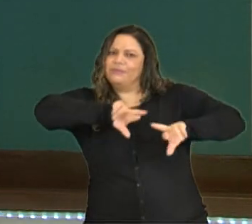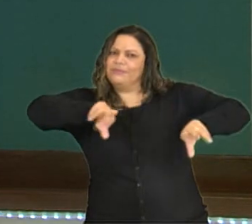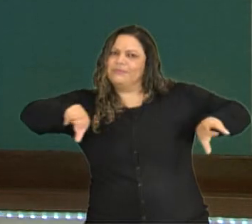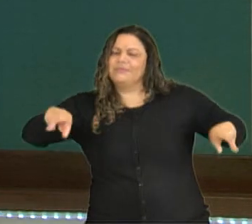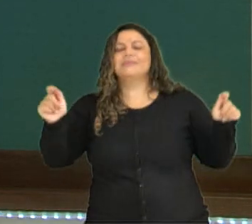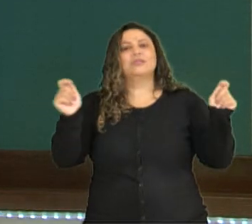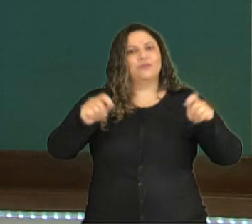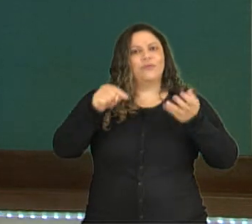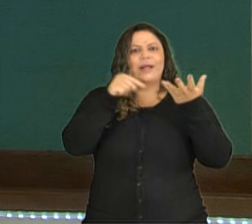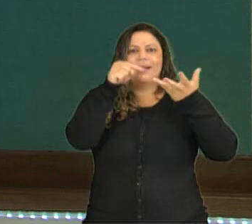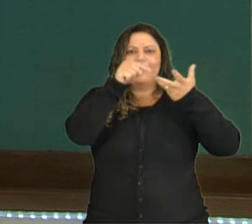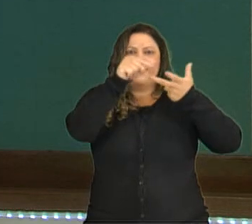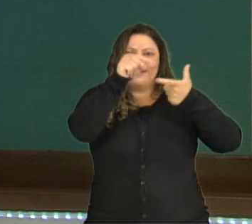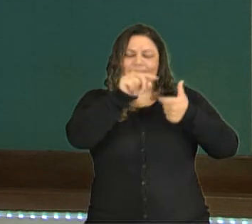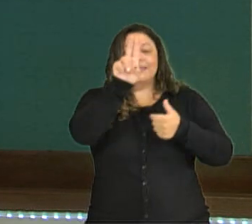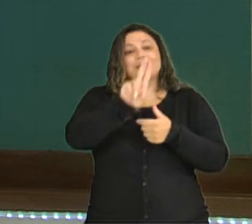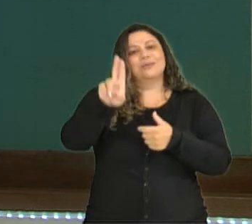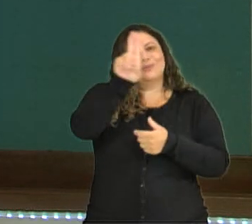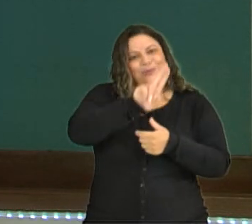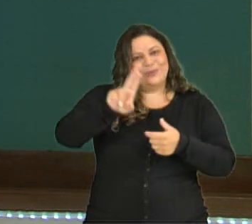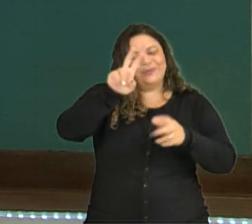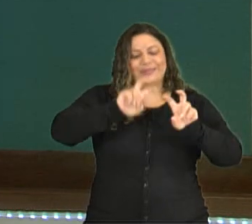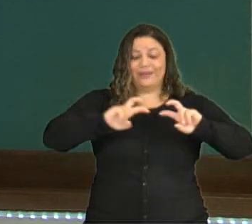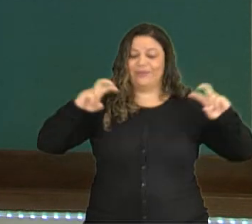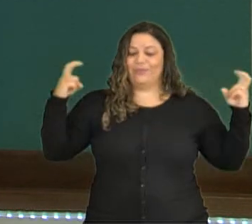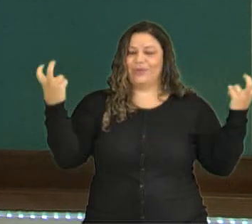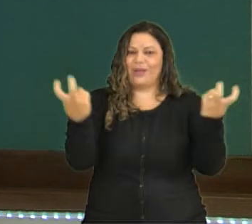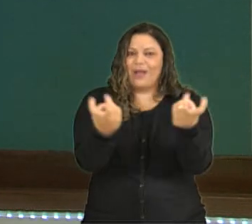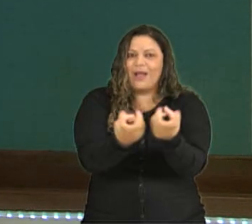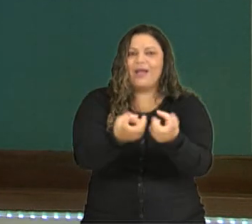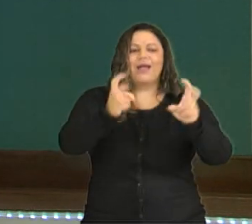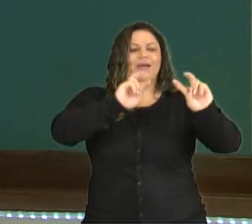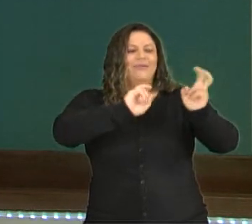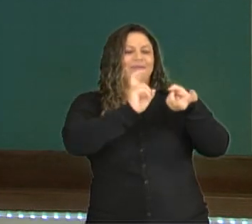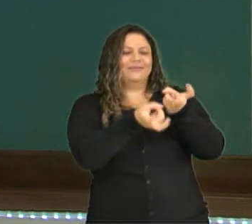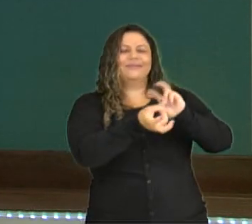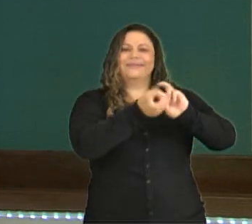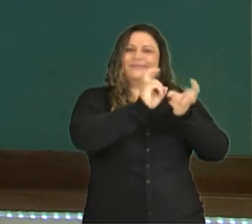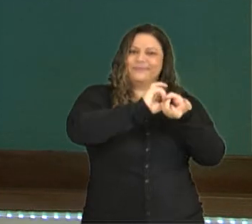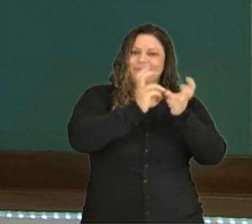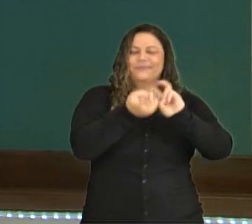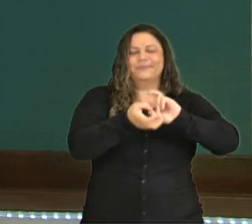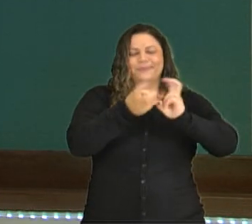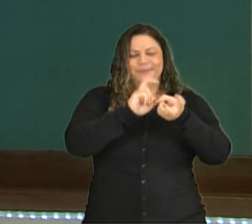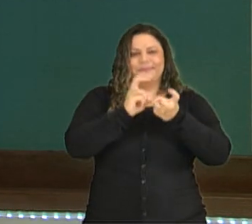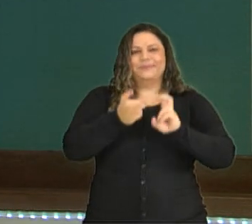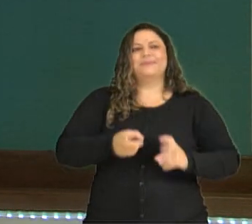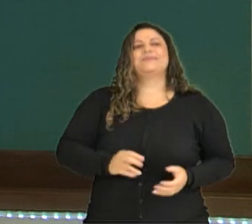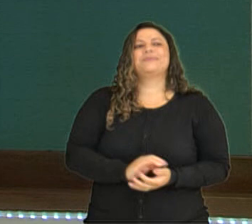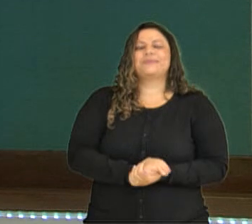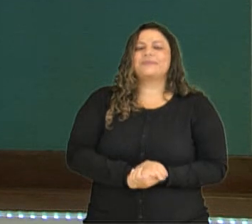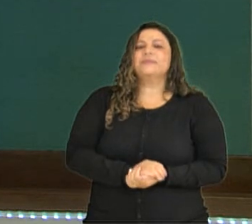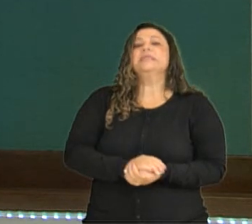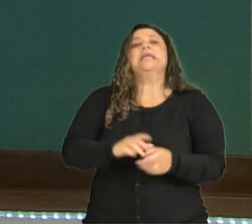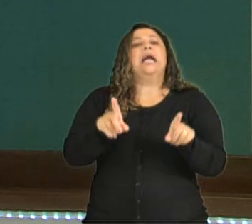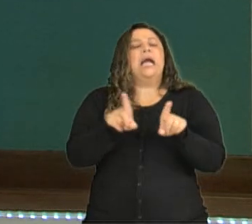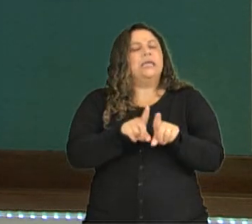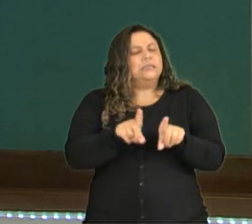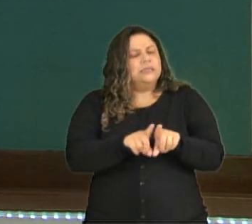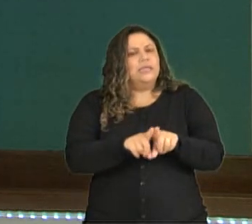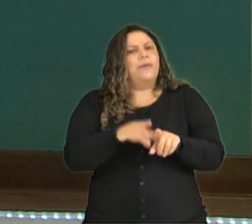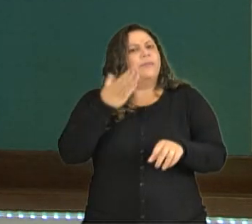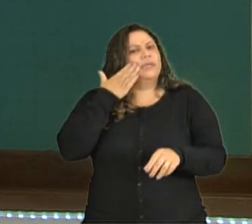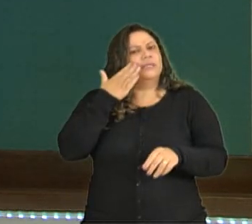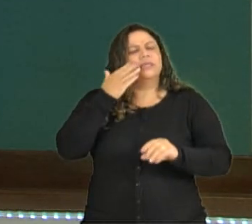são os instrumentos que são utilizados em uma roda de capoeira. Já vão se familiarizando com os nomes. E saiba e compreenda sobre